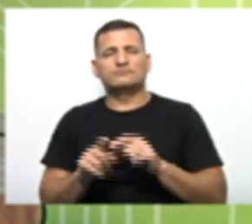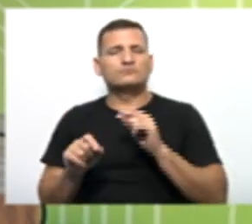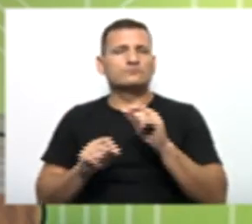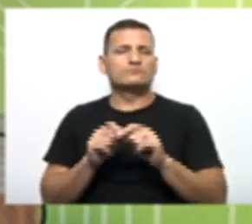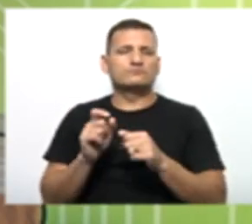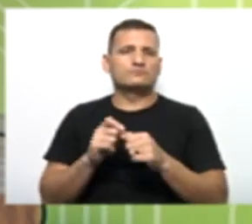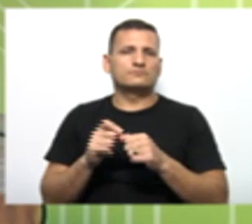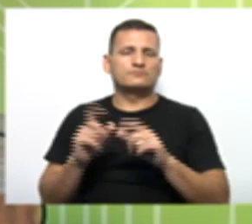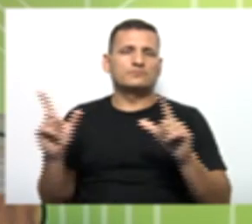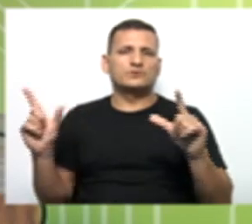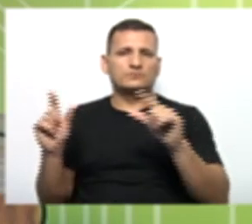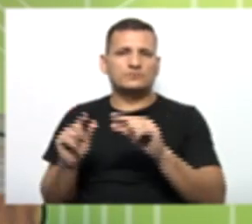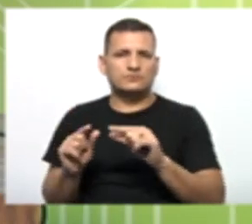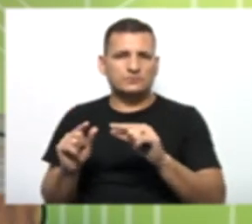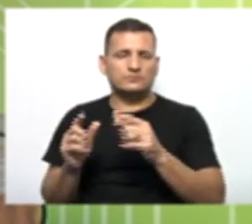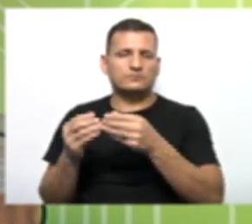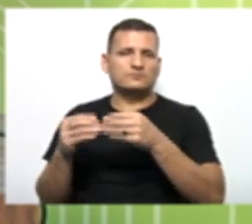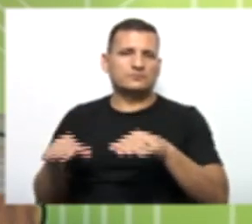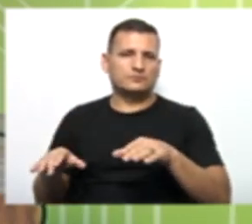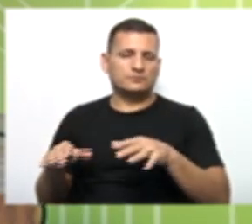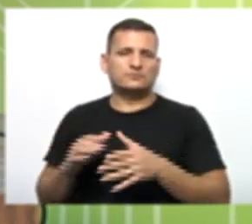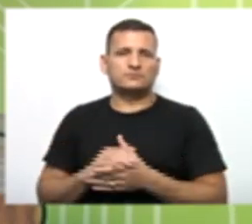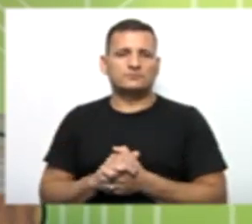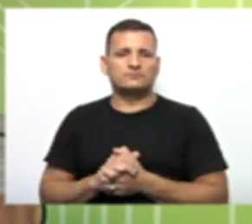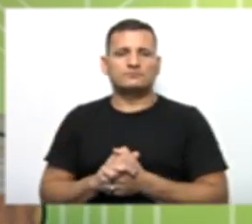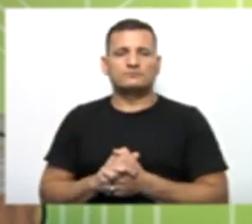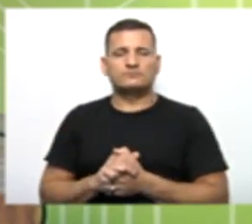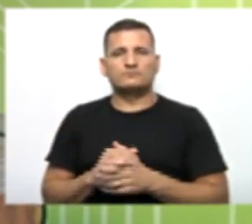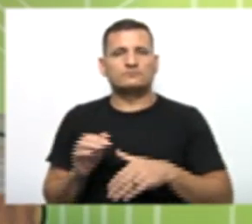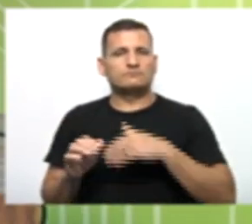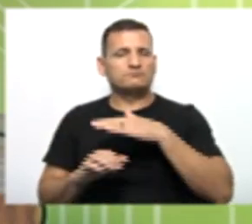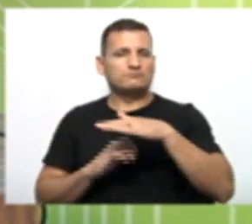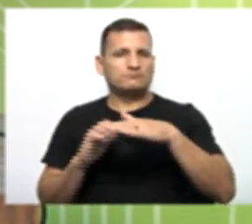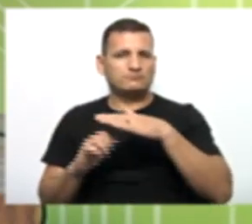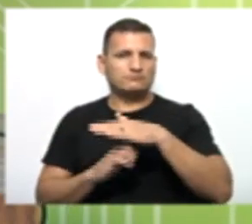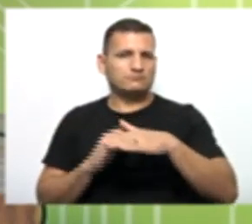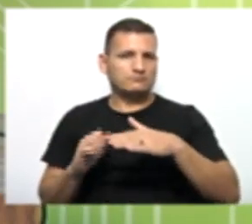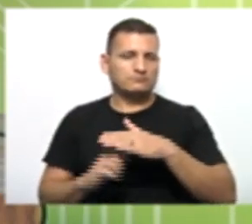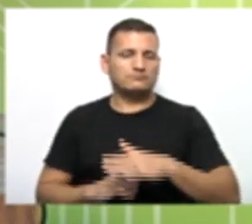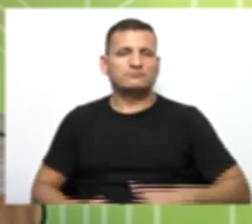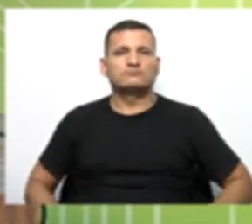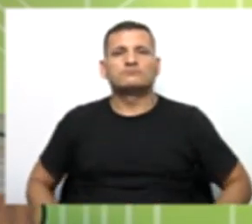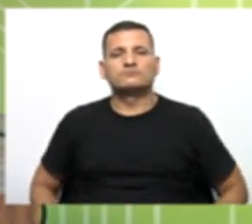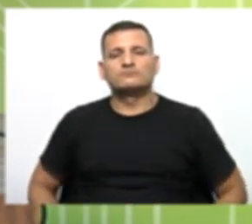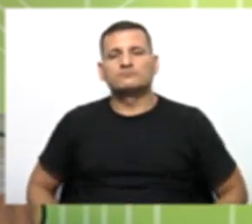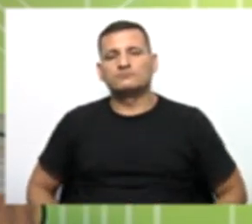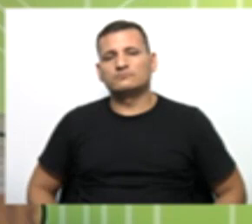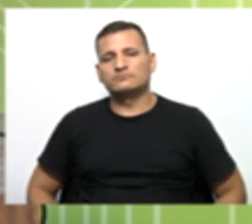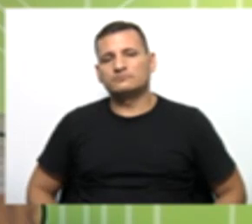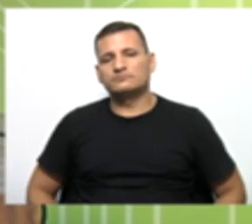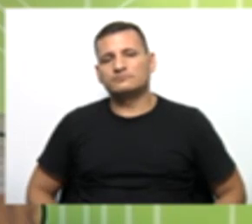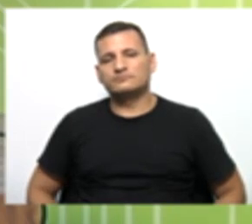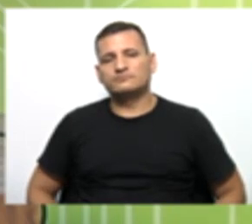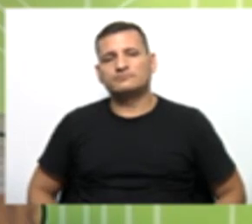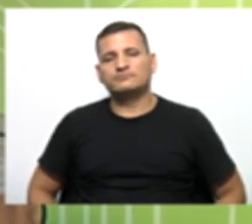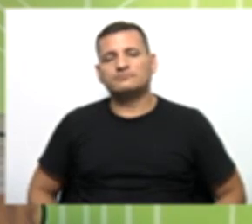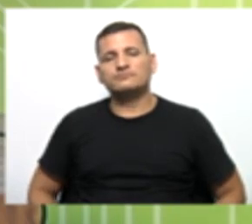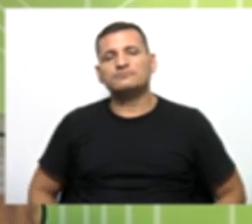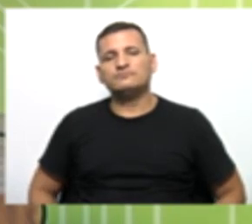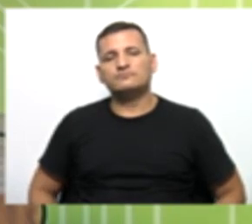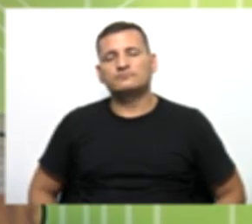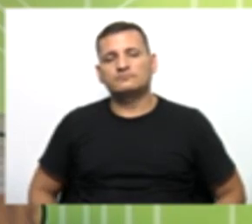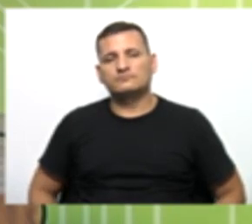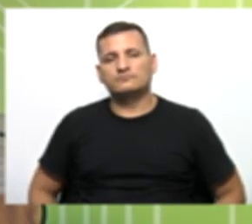mitigadoras que as empresas que estavam construindo essa usina tomariam para eliminar ou minimizar esses